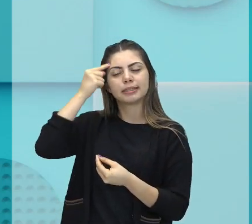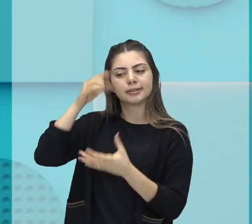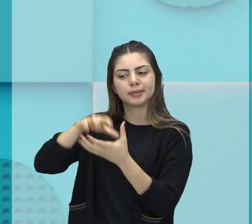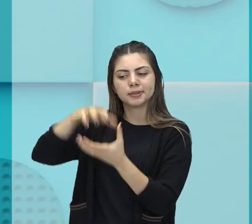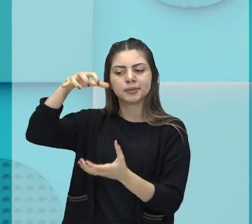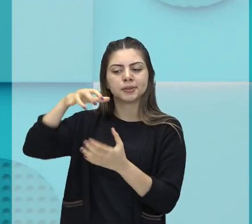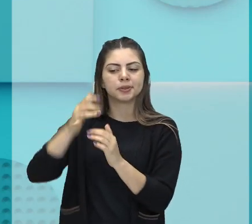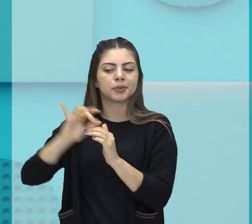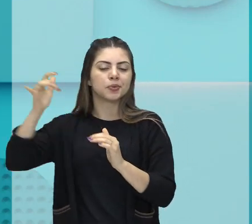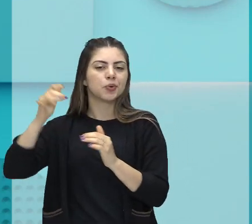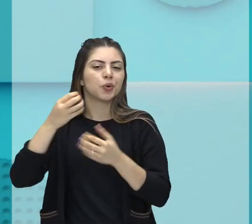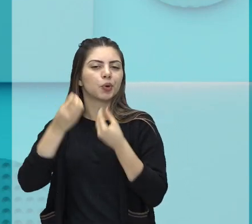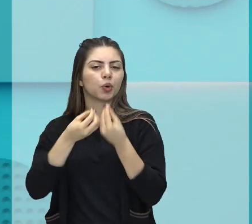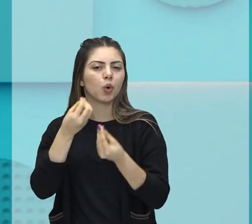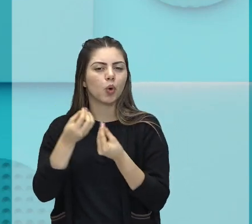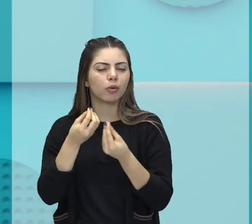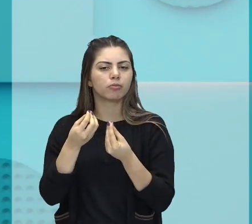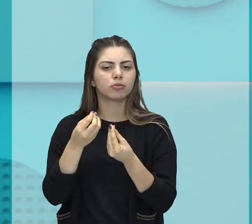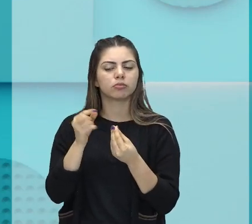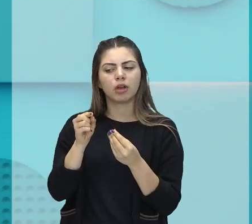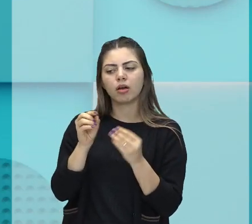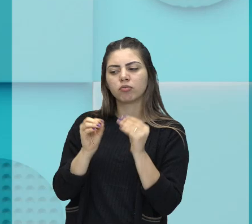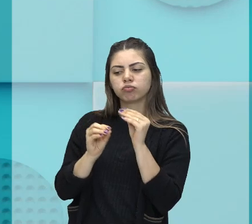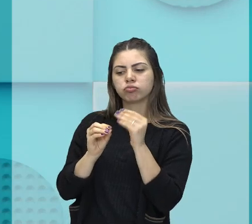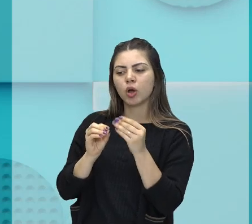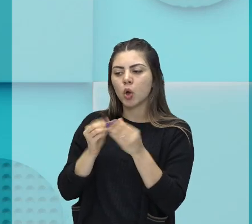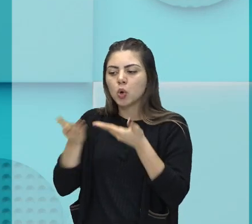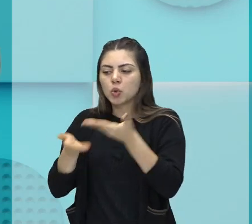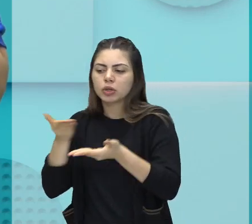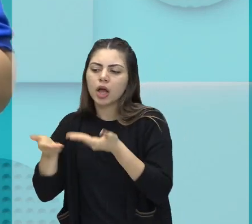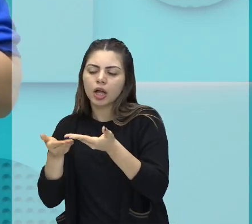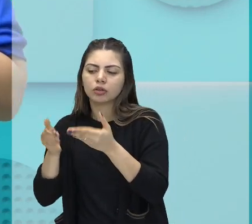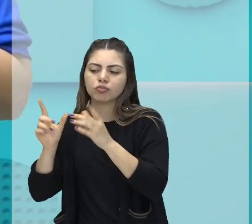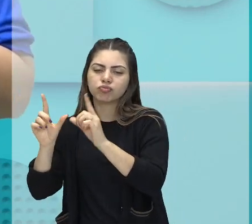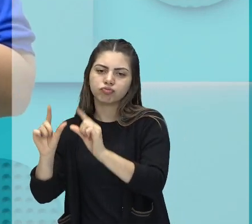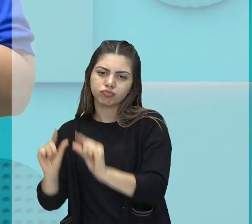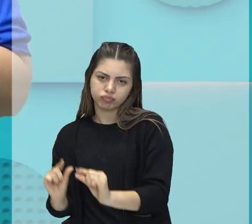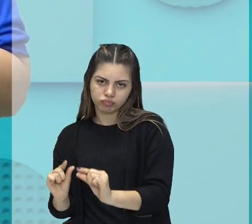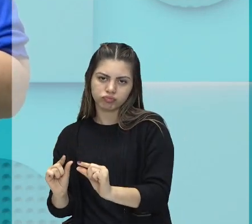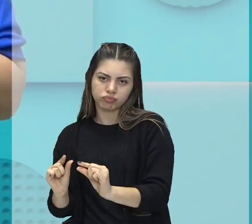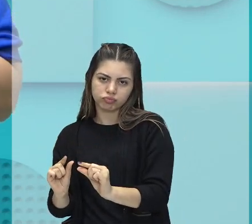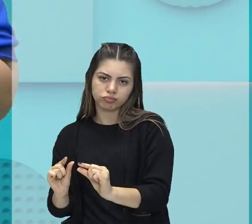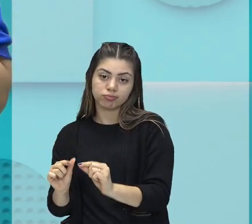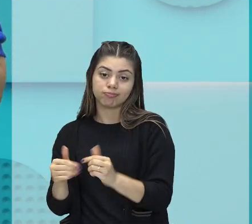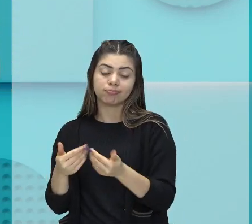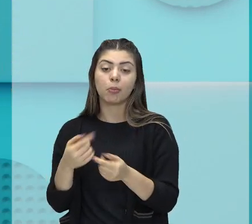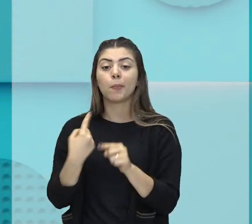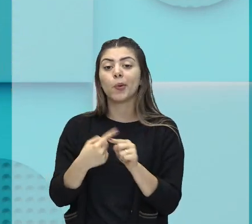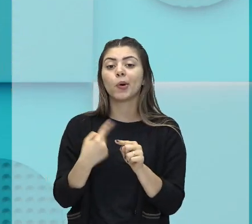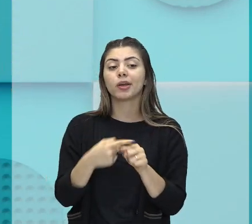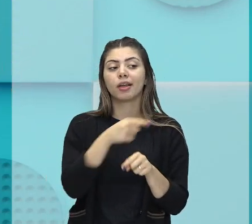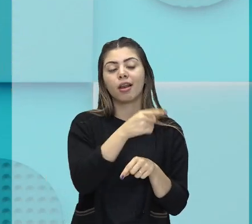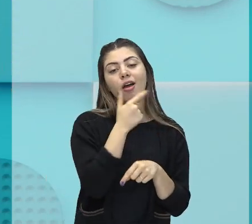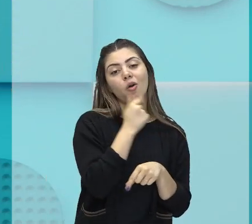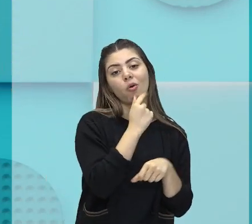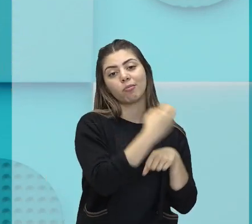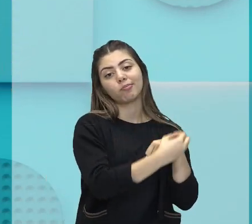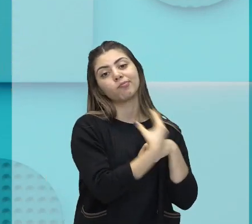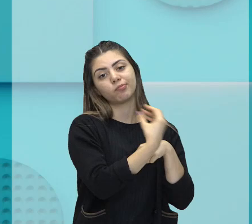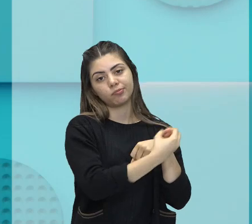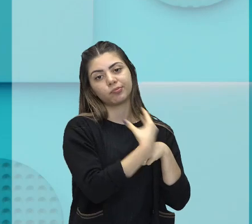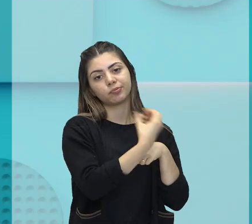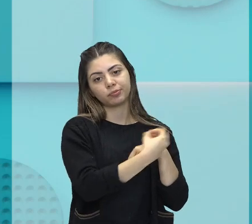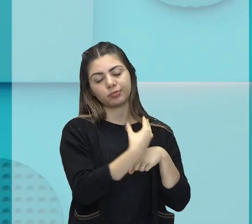ouro, vai diminuindo os luxos concedidos à galinha, conforme as sugestões do